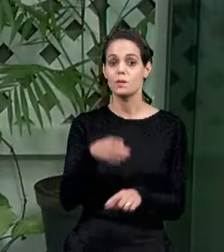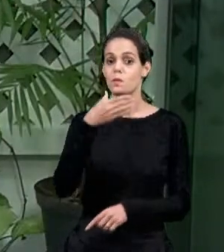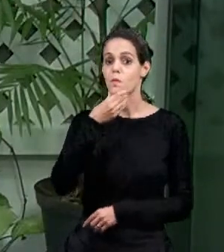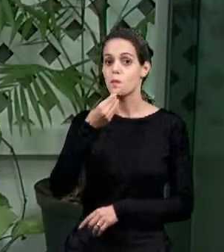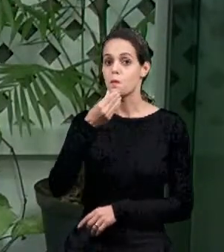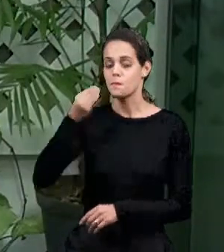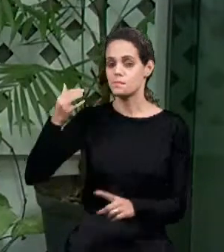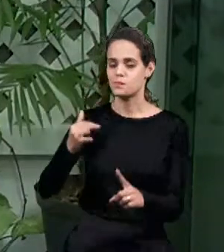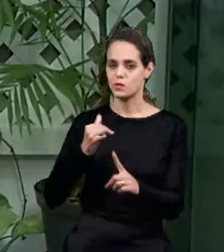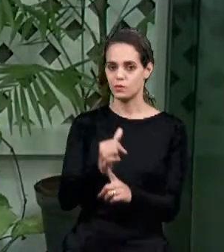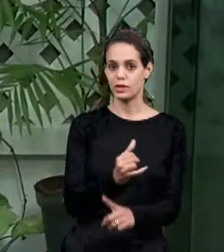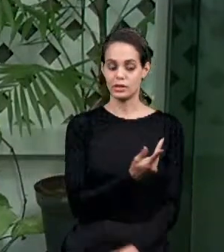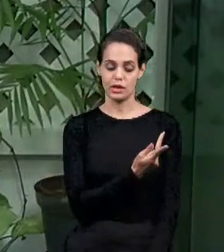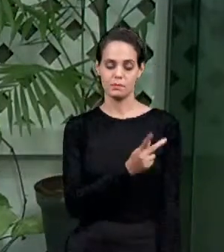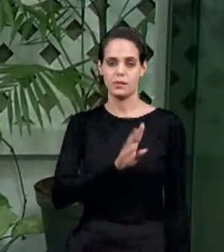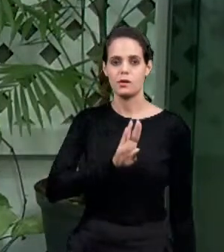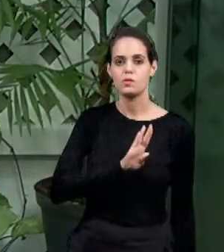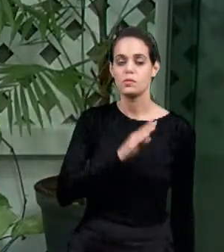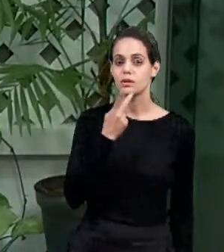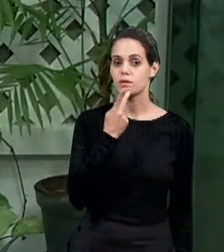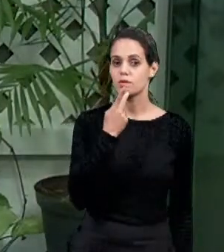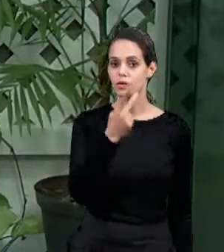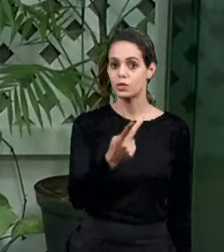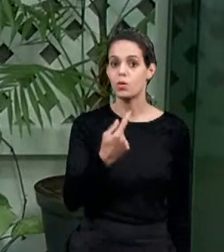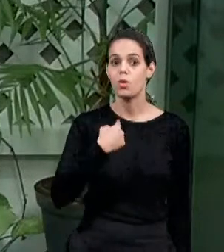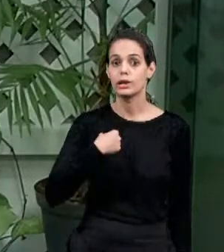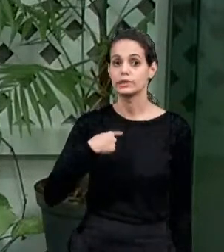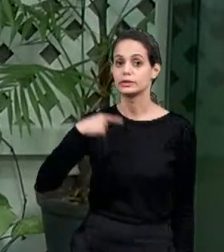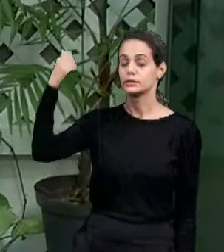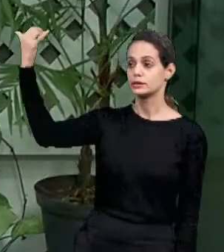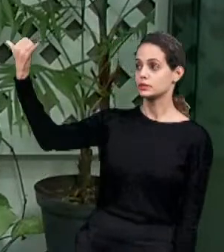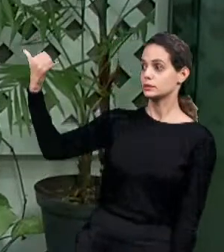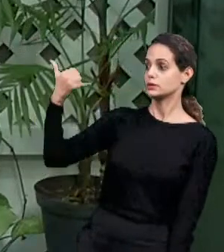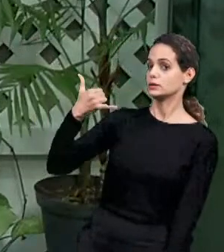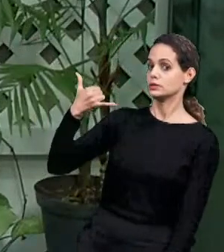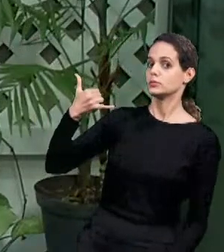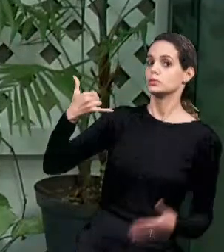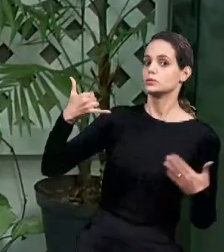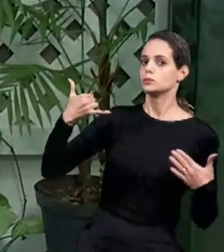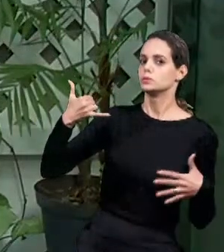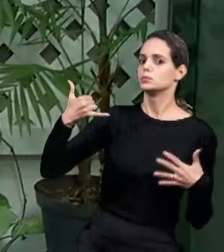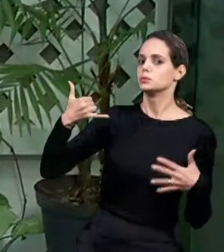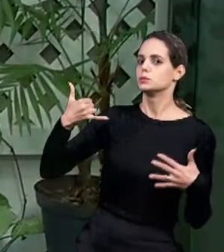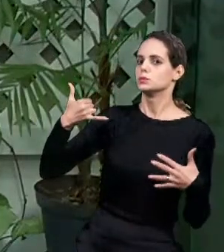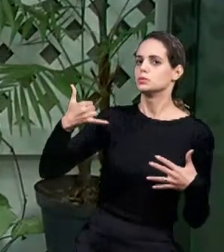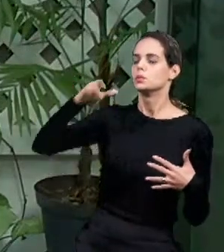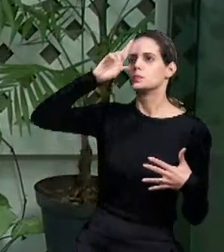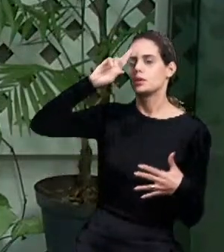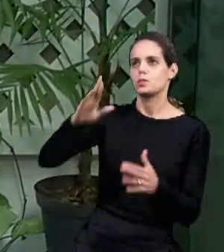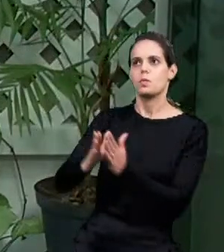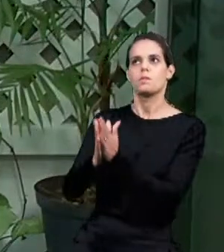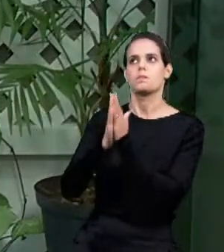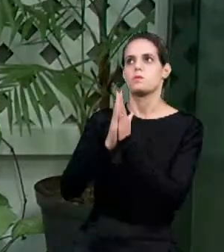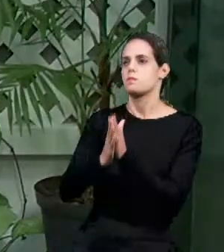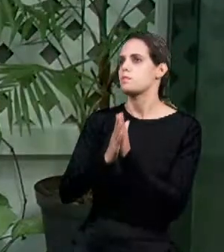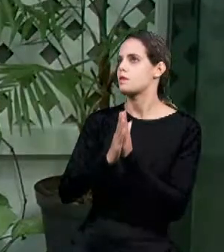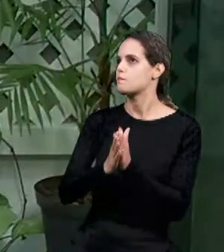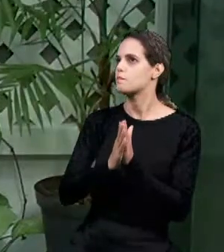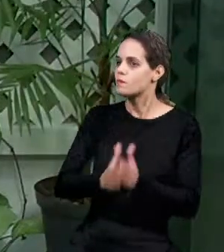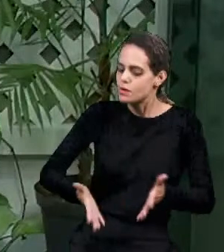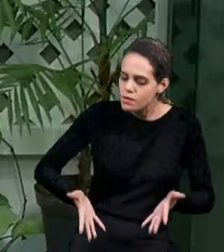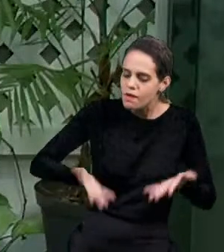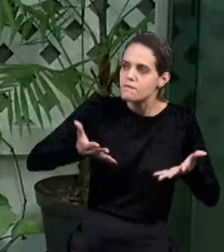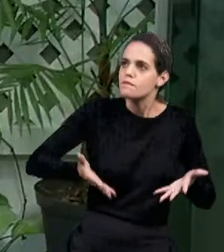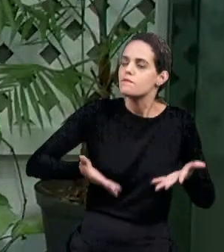Abacuque: ouvi a tua palavra e temi. Aviva a tua obra no meio dos anos a